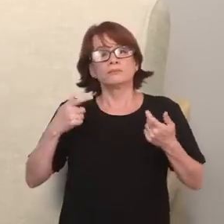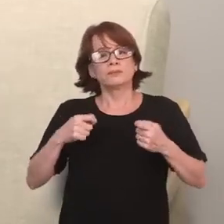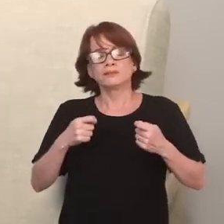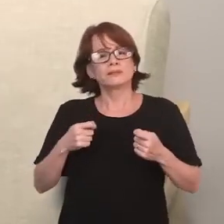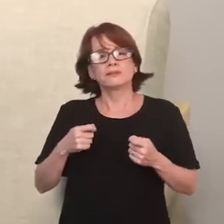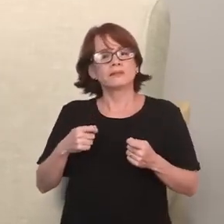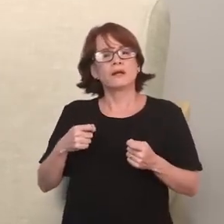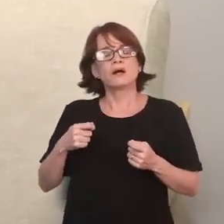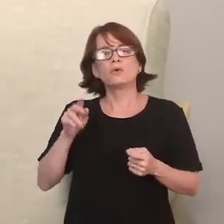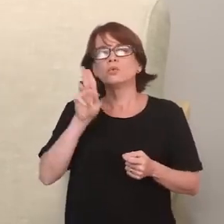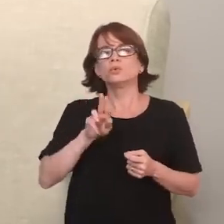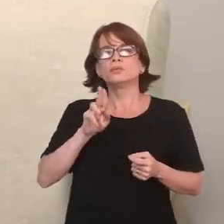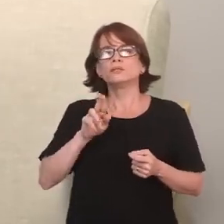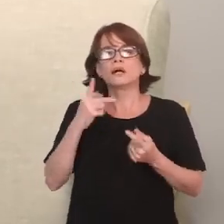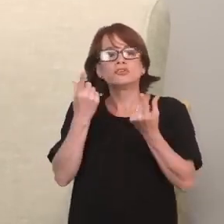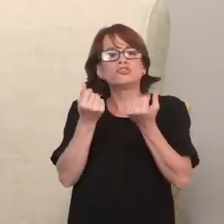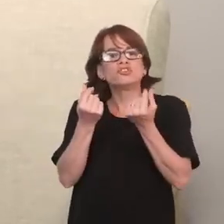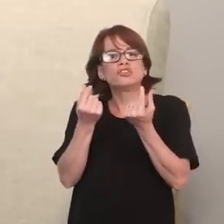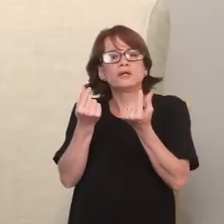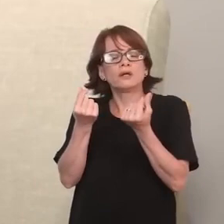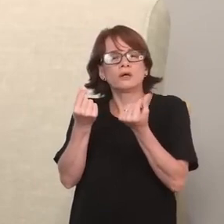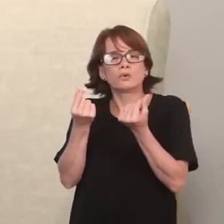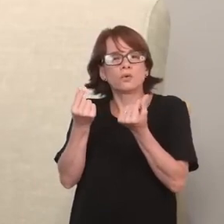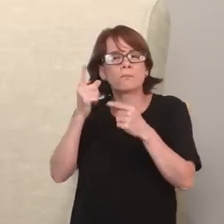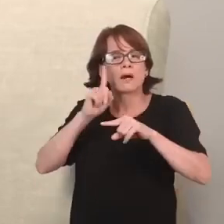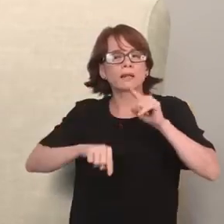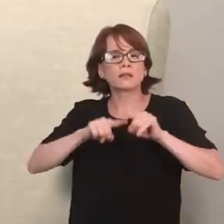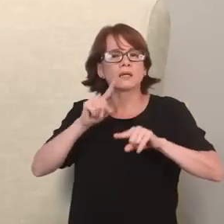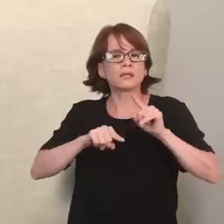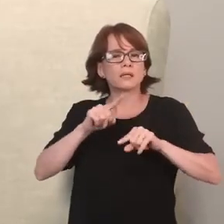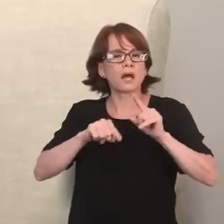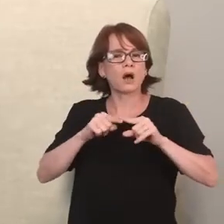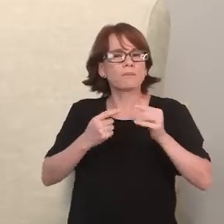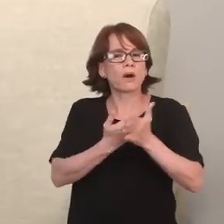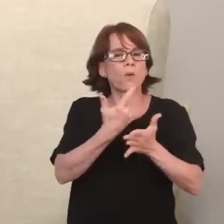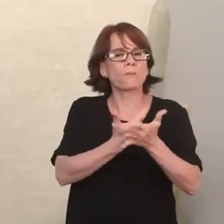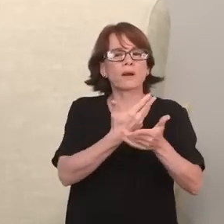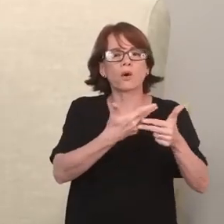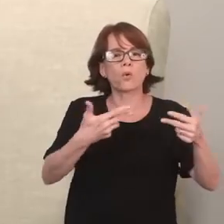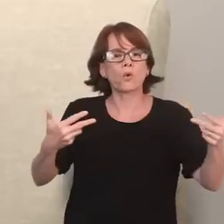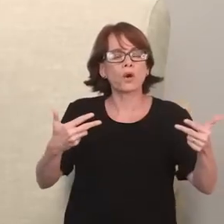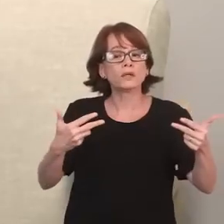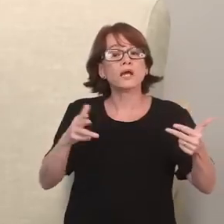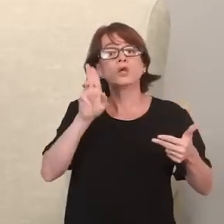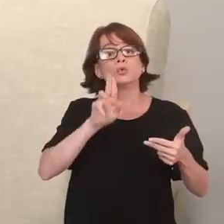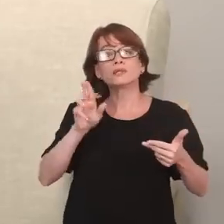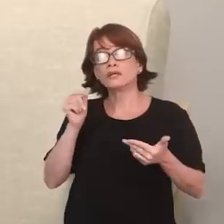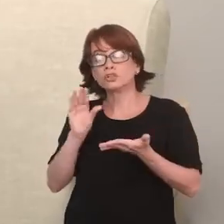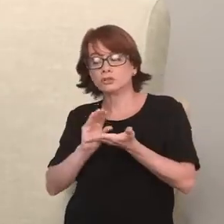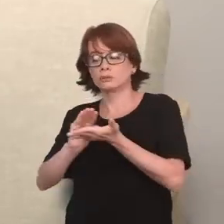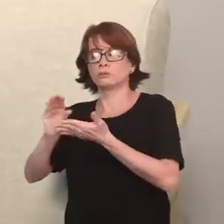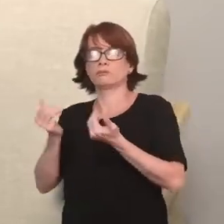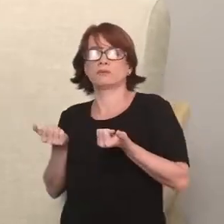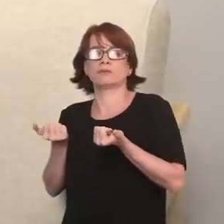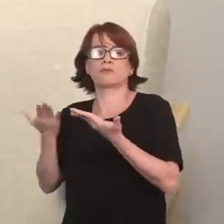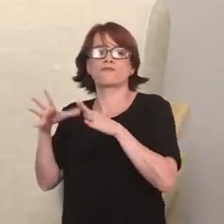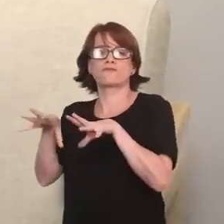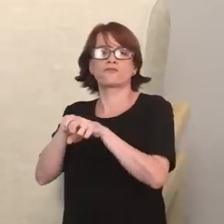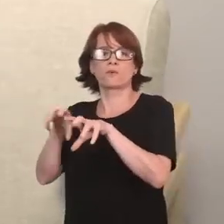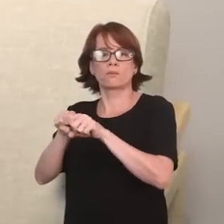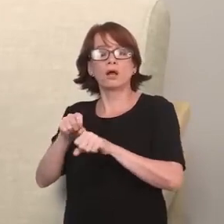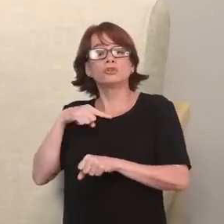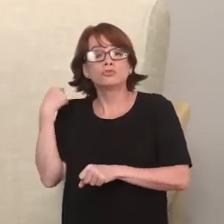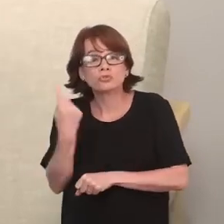menos recurso para coisa, eu entendo, material, né? E usar para formação, capacitação. Nós temos que